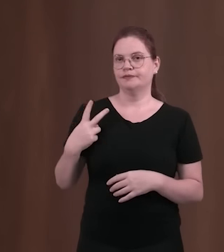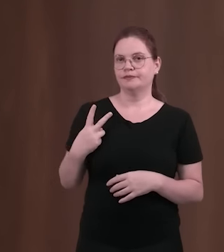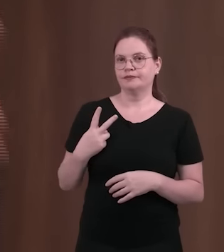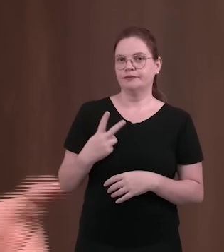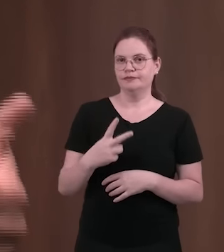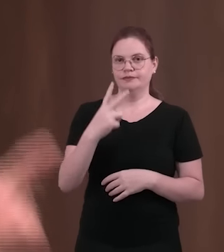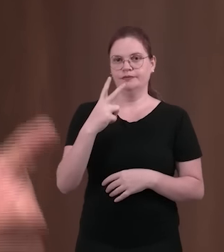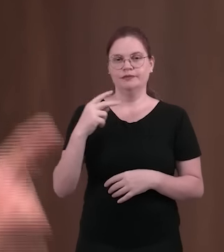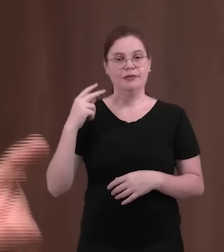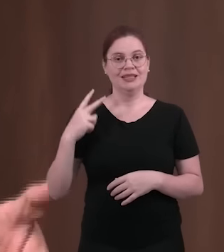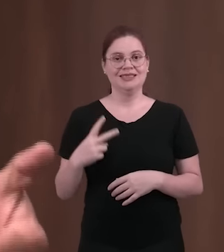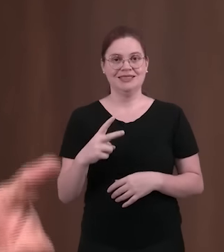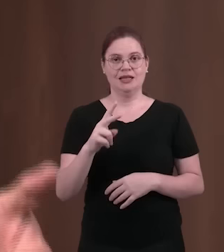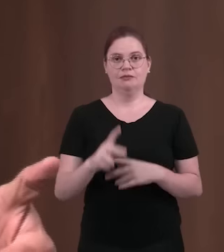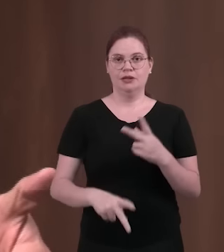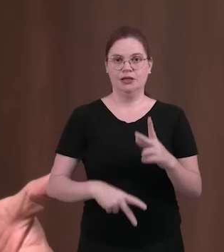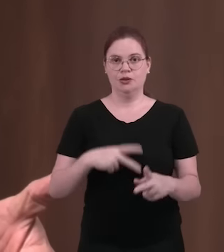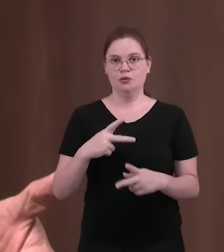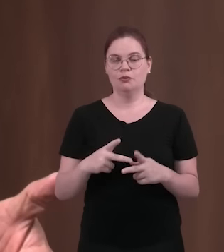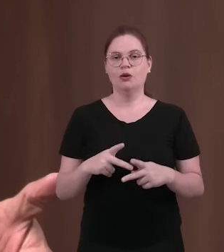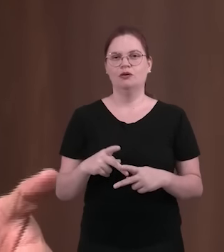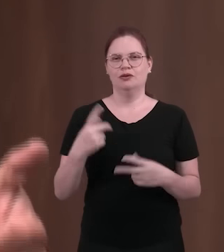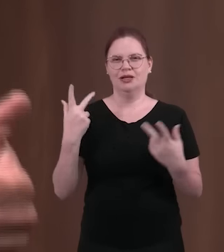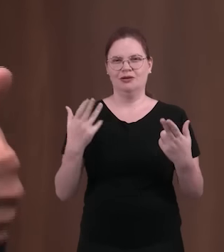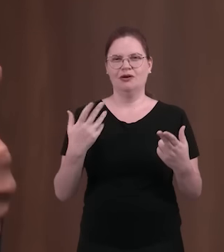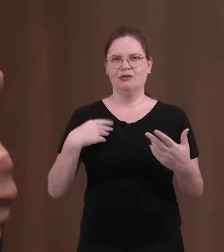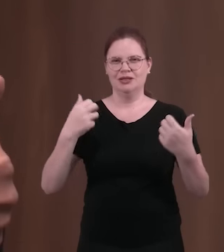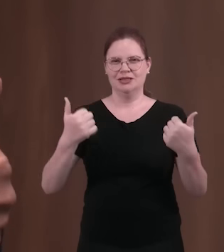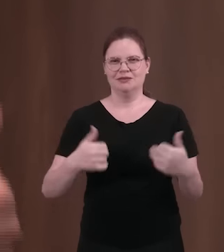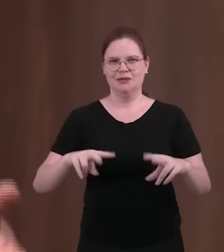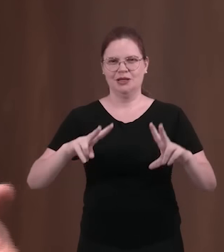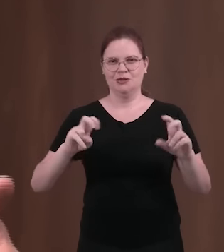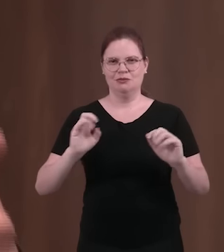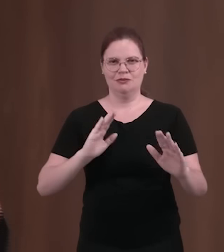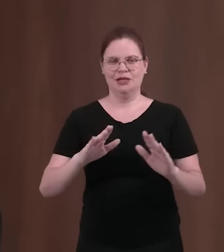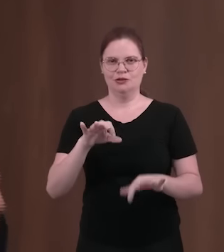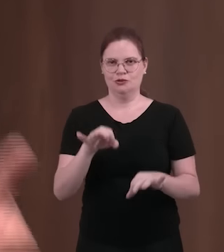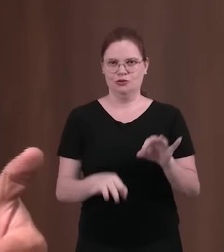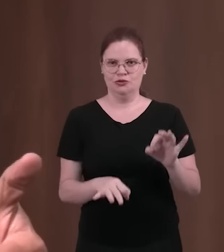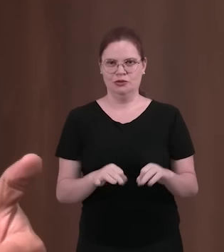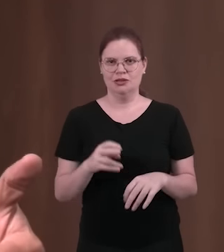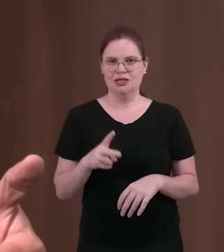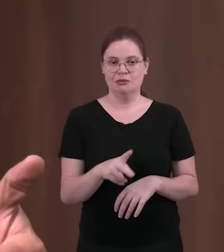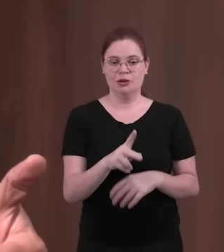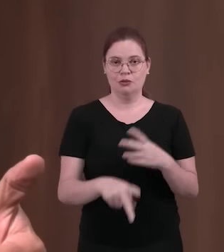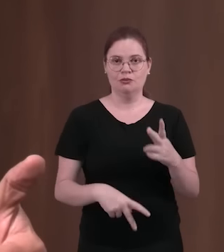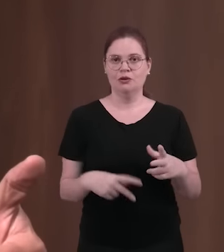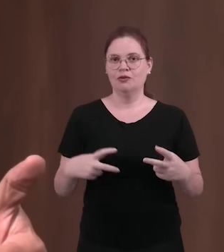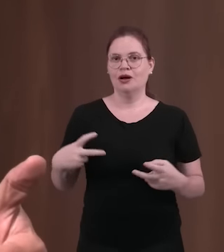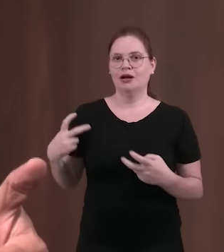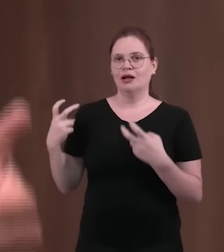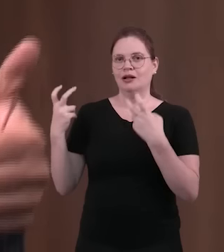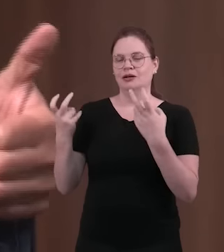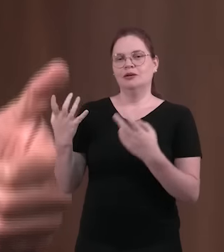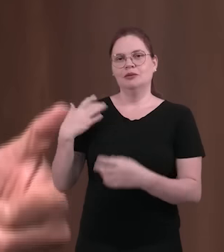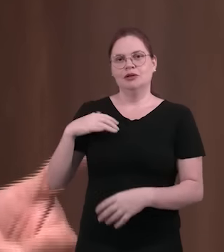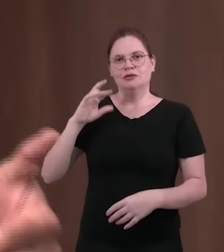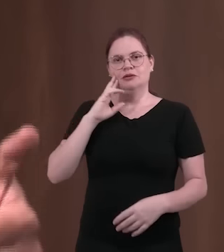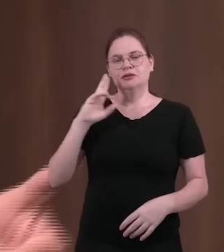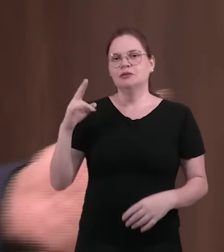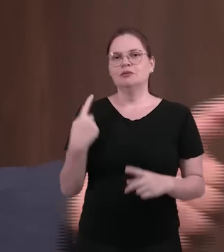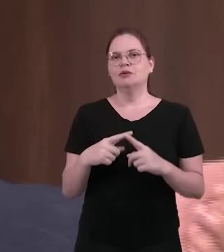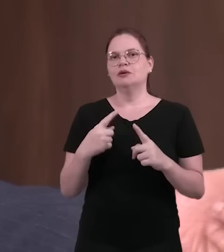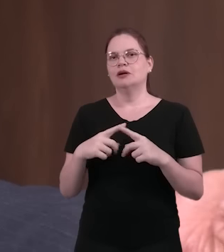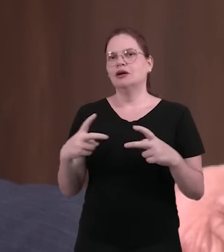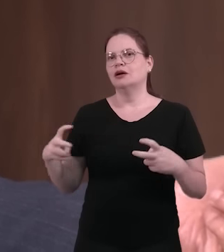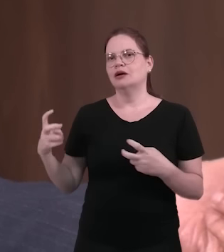como eu citei o caso de Israel no período dos juízes, a palavra diz que eles clamaram ao Senhor. Por que eles clamaram ao